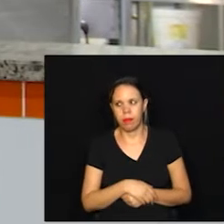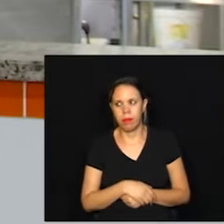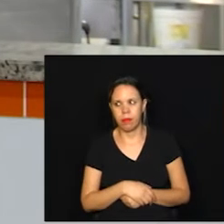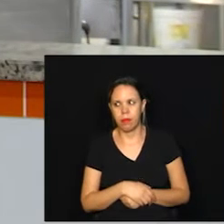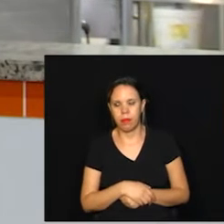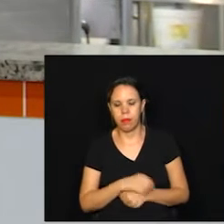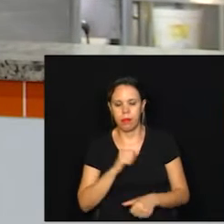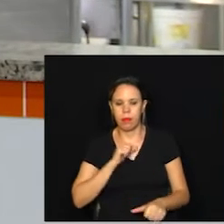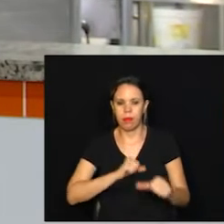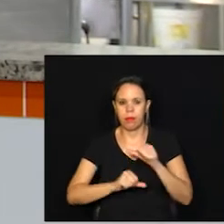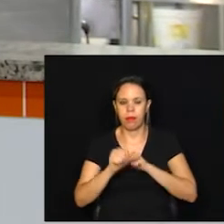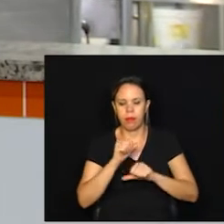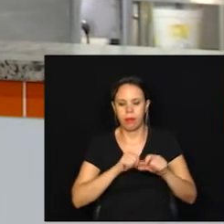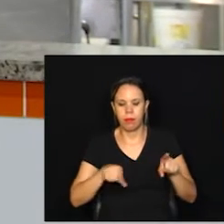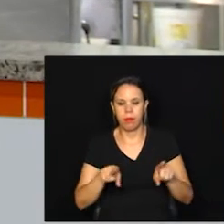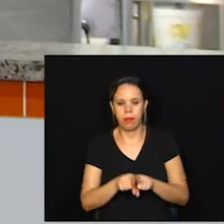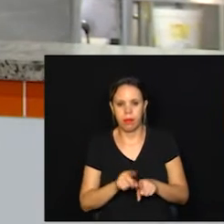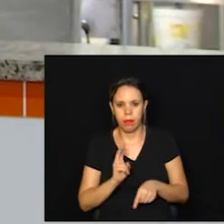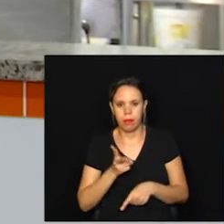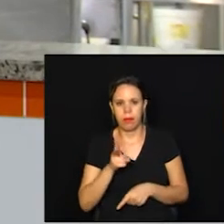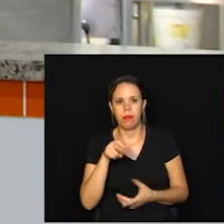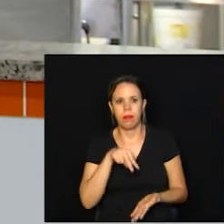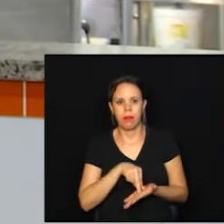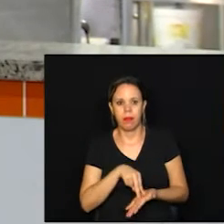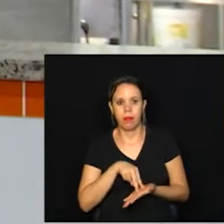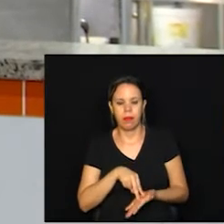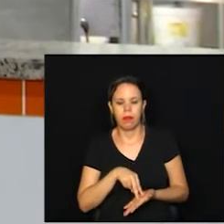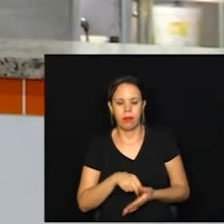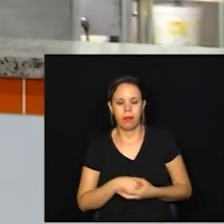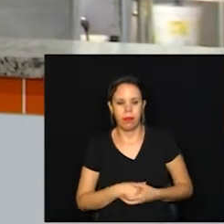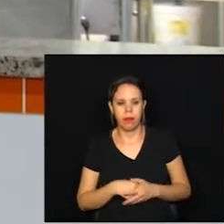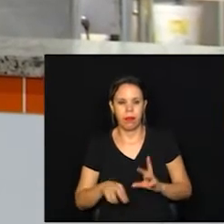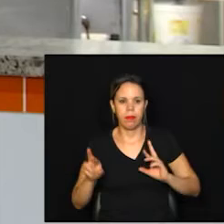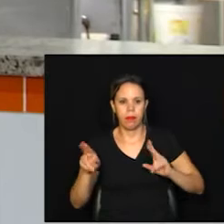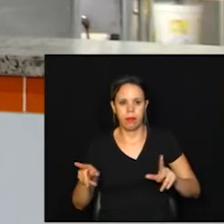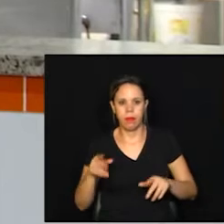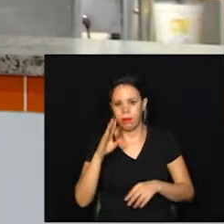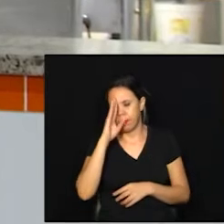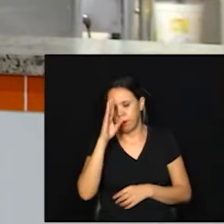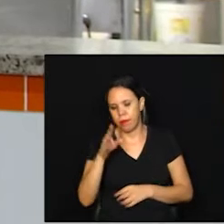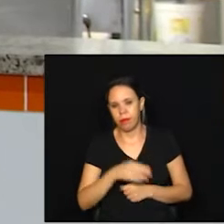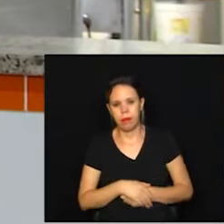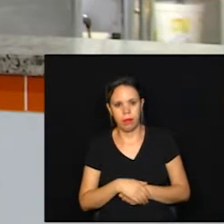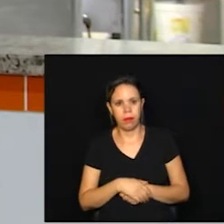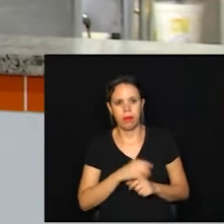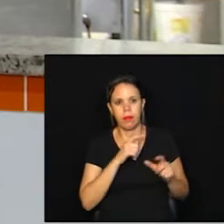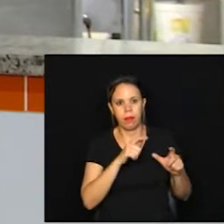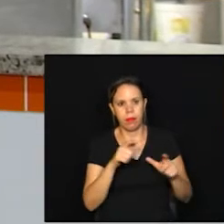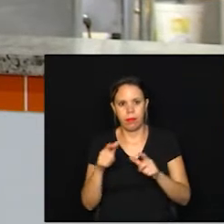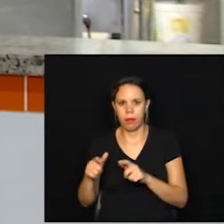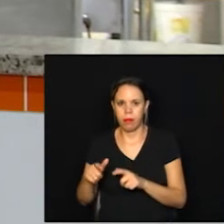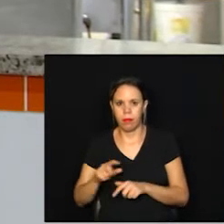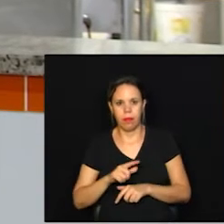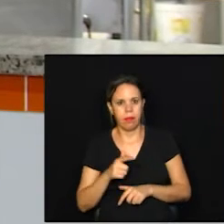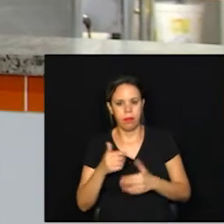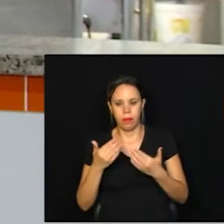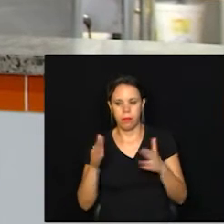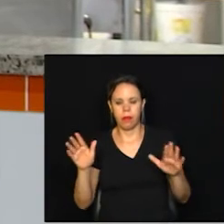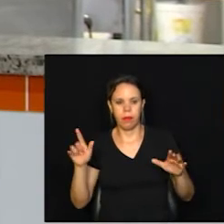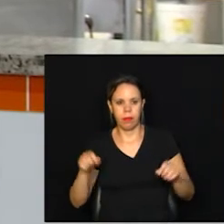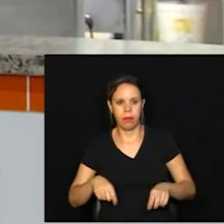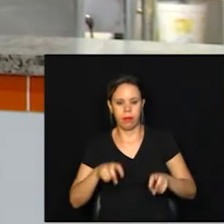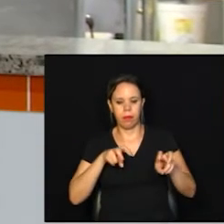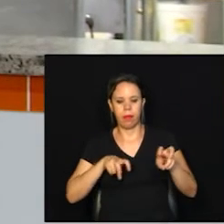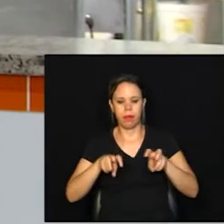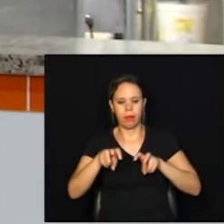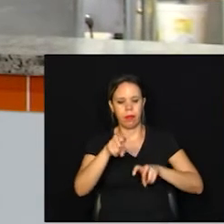e vindas, mas manteve firme e forte, com a diferença principal, né? O salão já não está